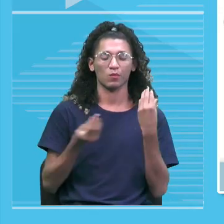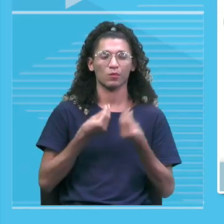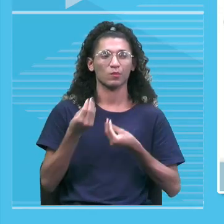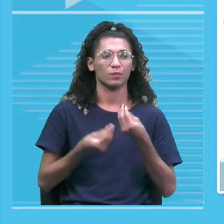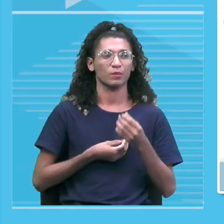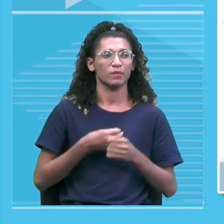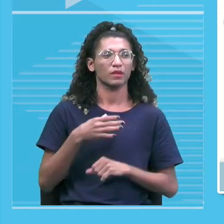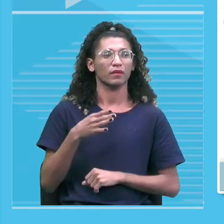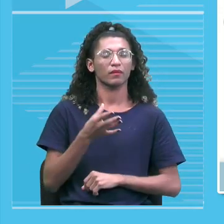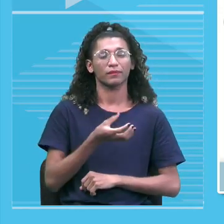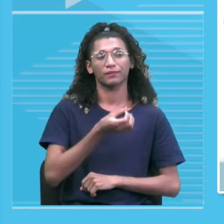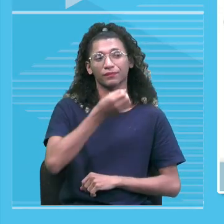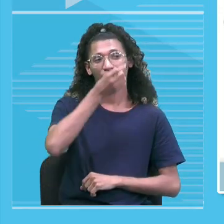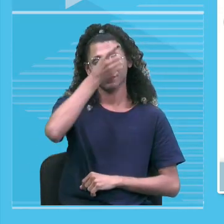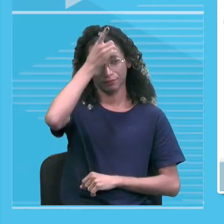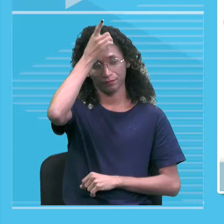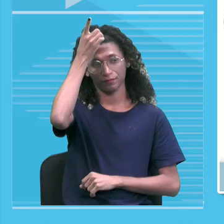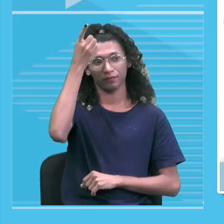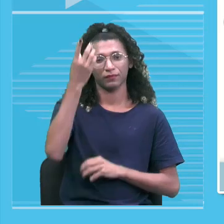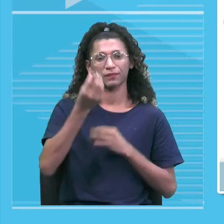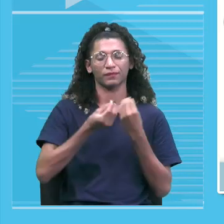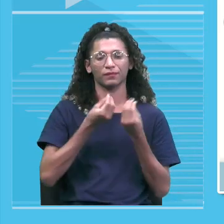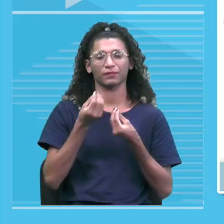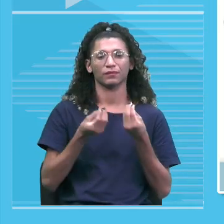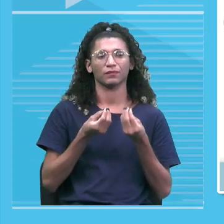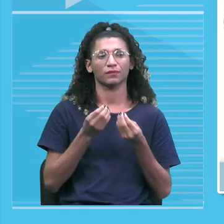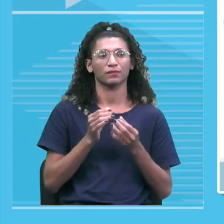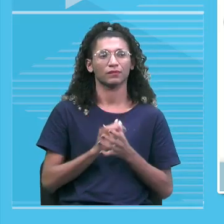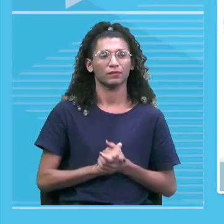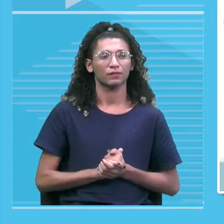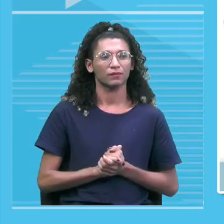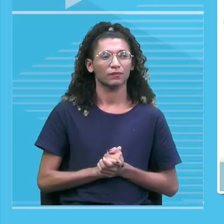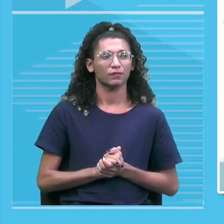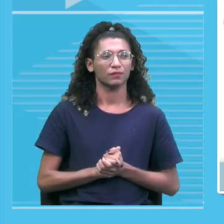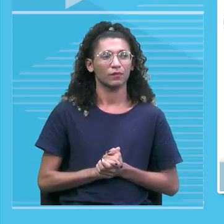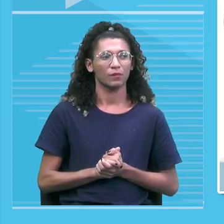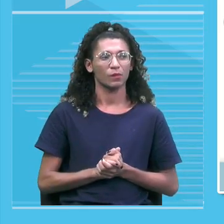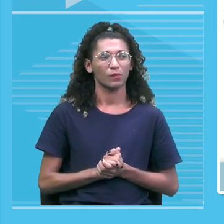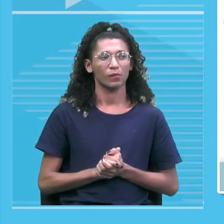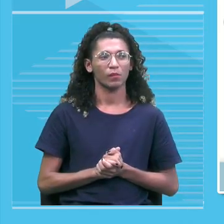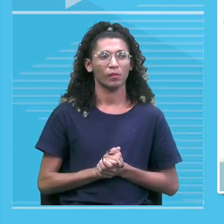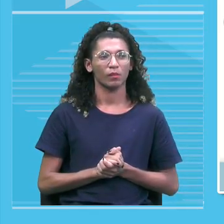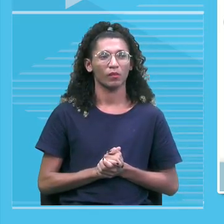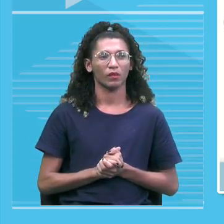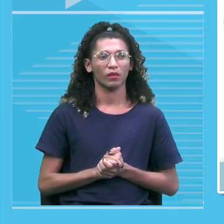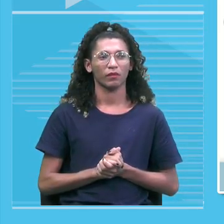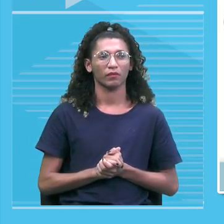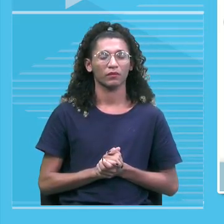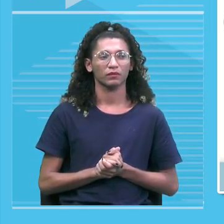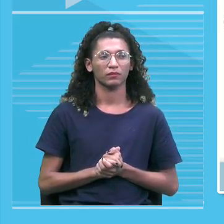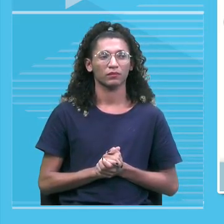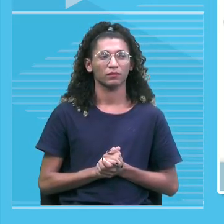são produzidas pela oscilações de elétrons